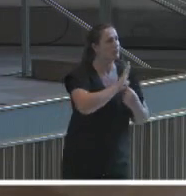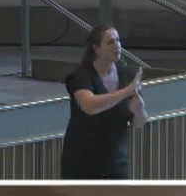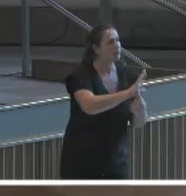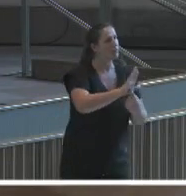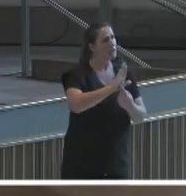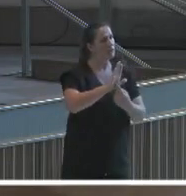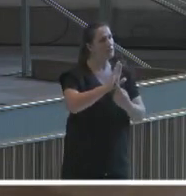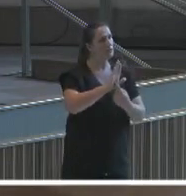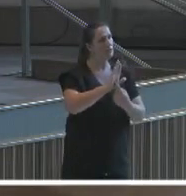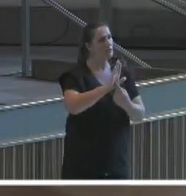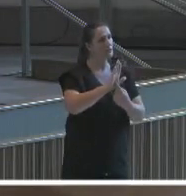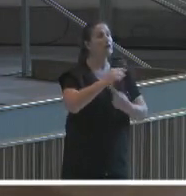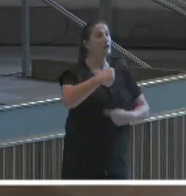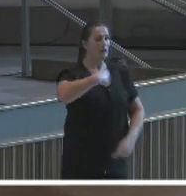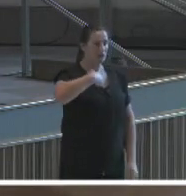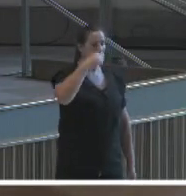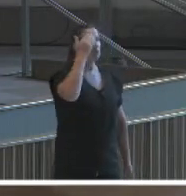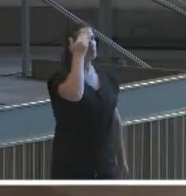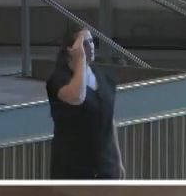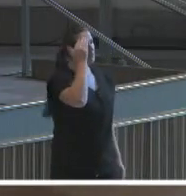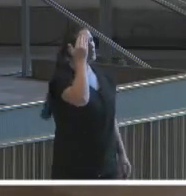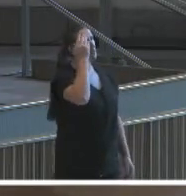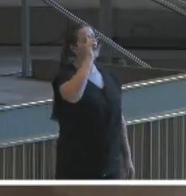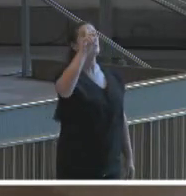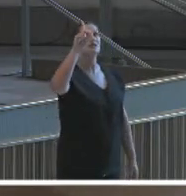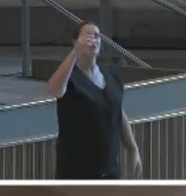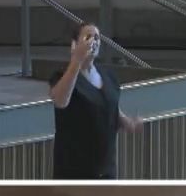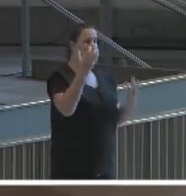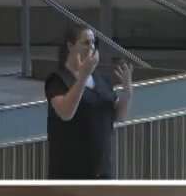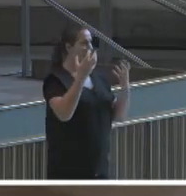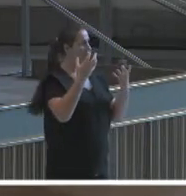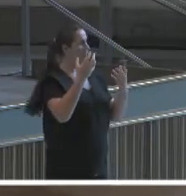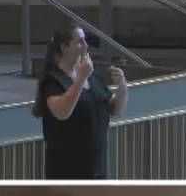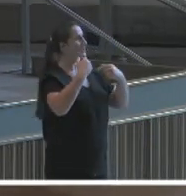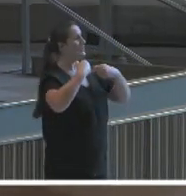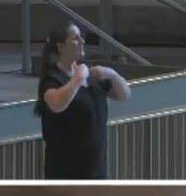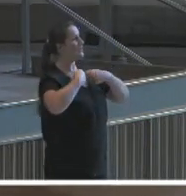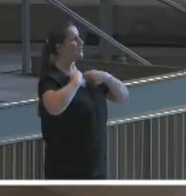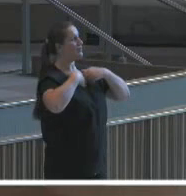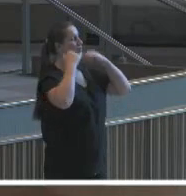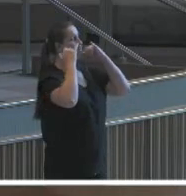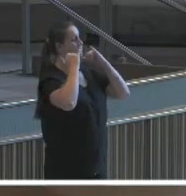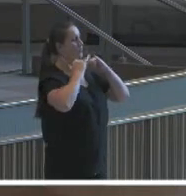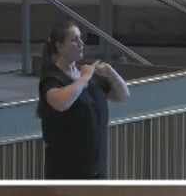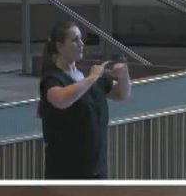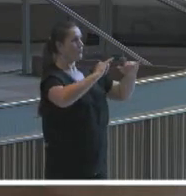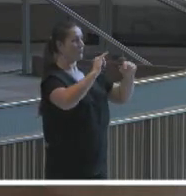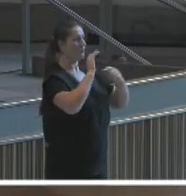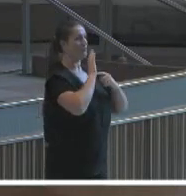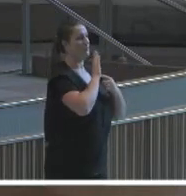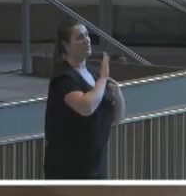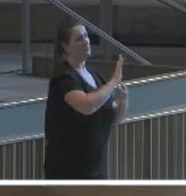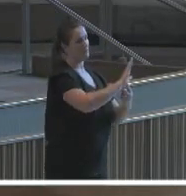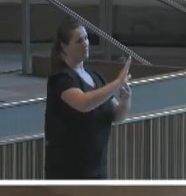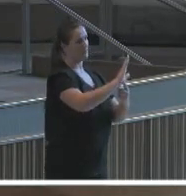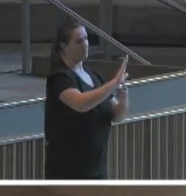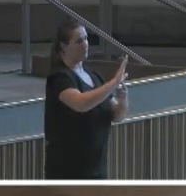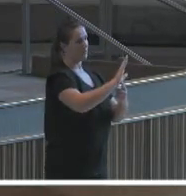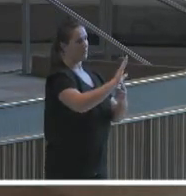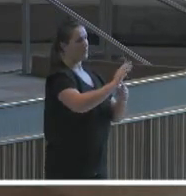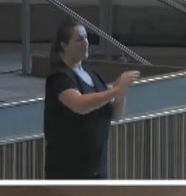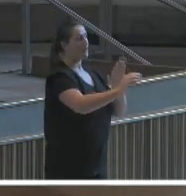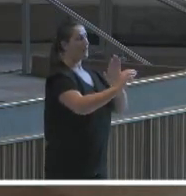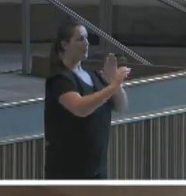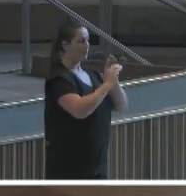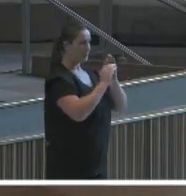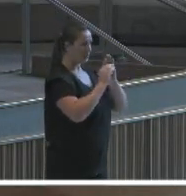e aí a gente foi entendendo o que Deus queria que a gente falasse nessa manhã. O capítulo 7